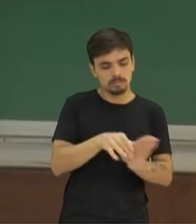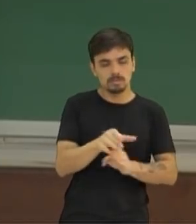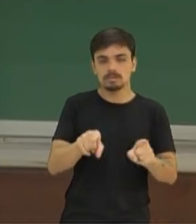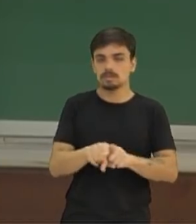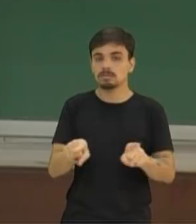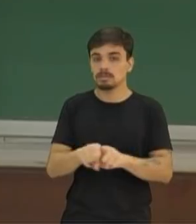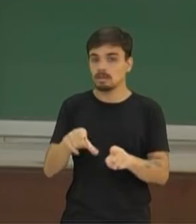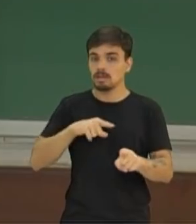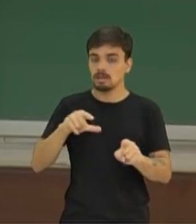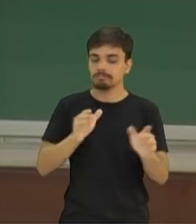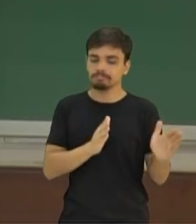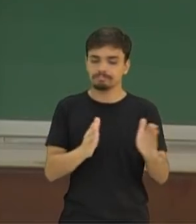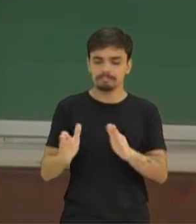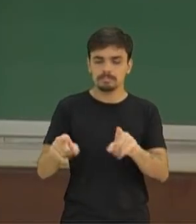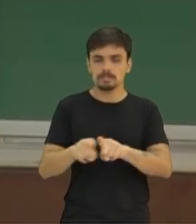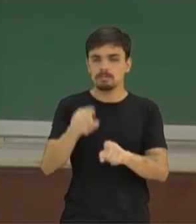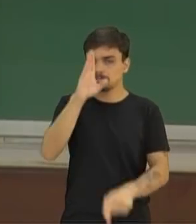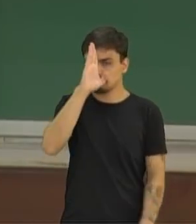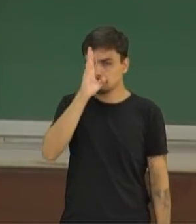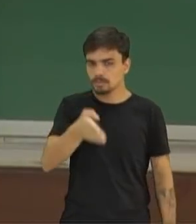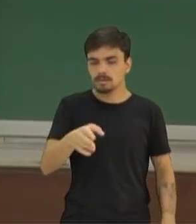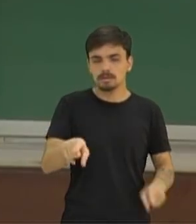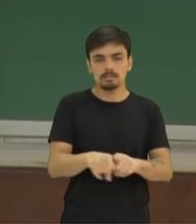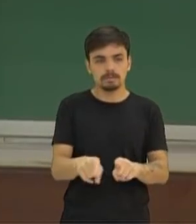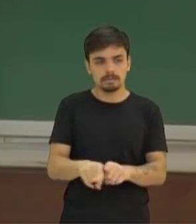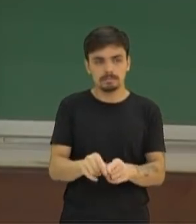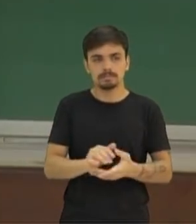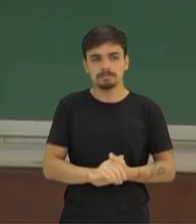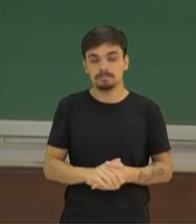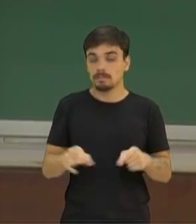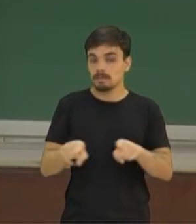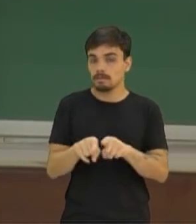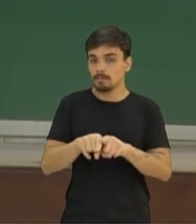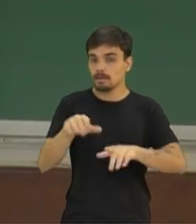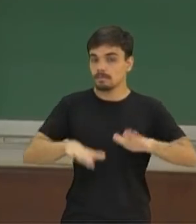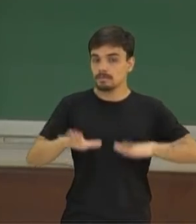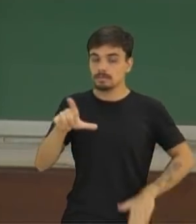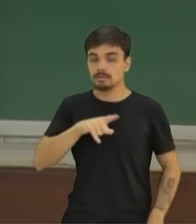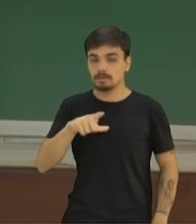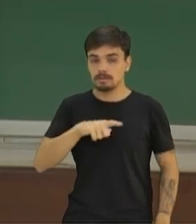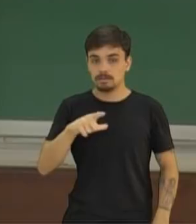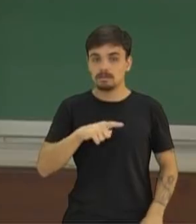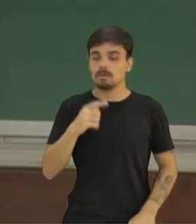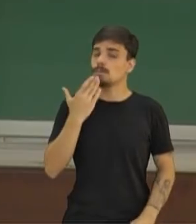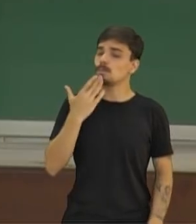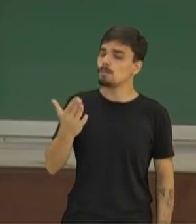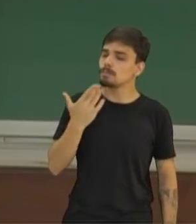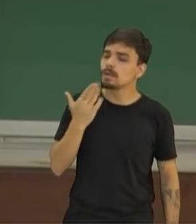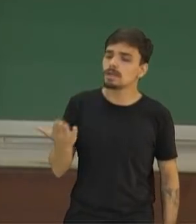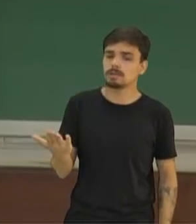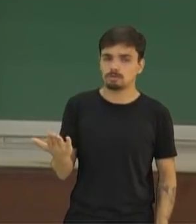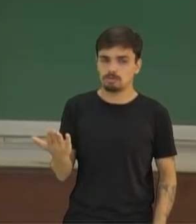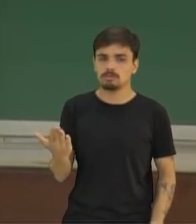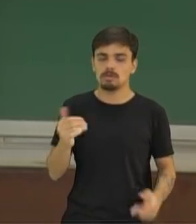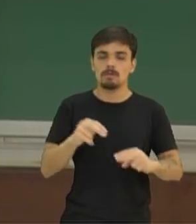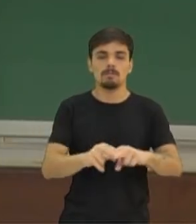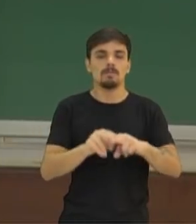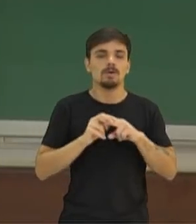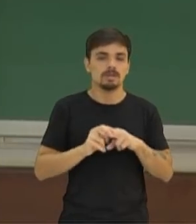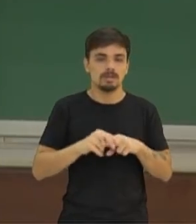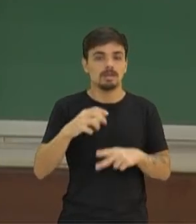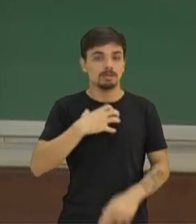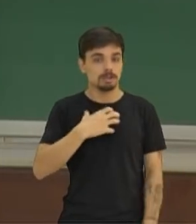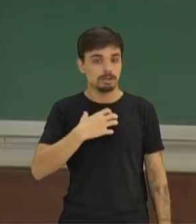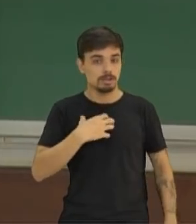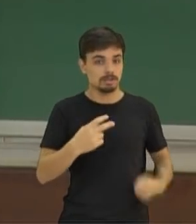é uma ordem mesmo nesse anúncio publicitário, e também temos ali um pedido. Por isso que o